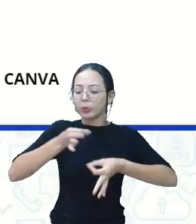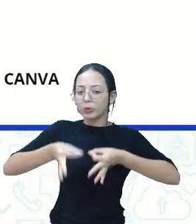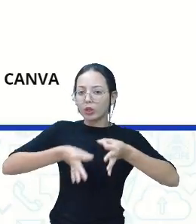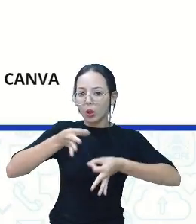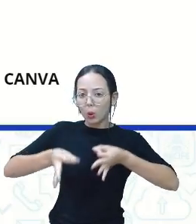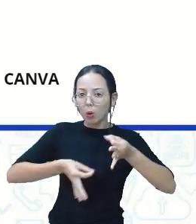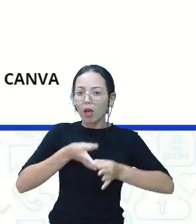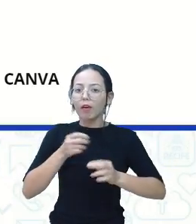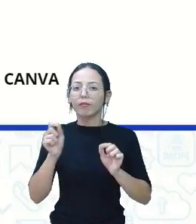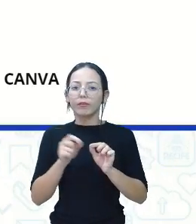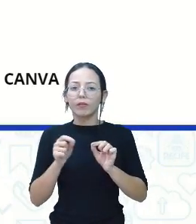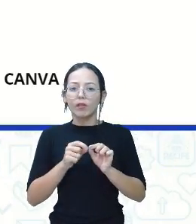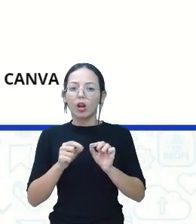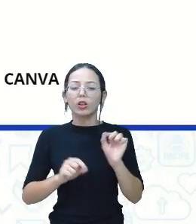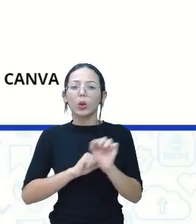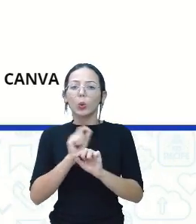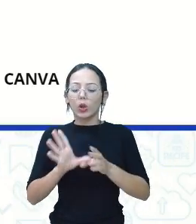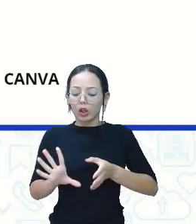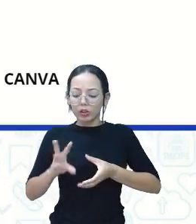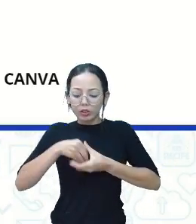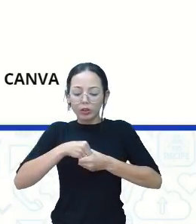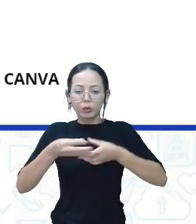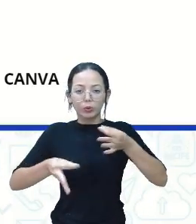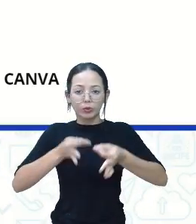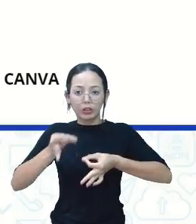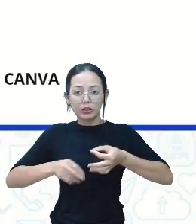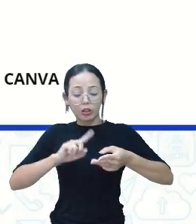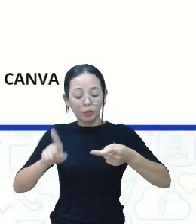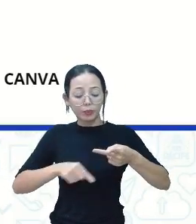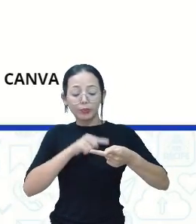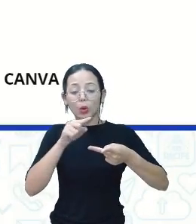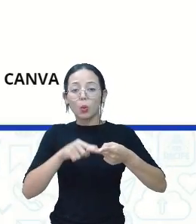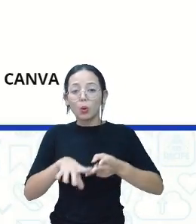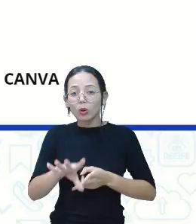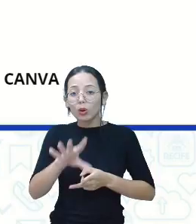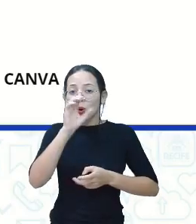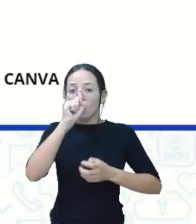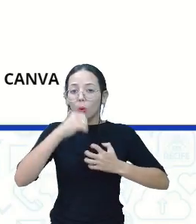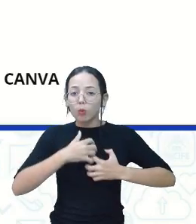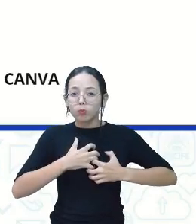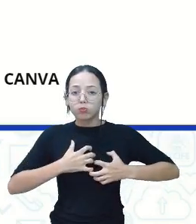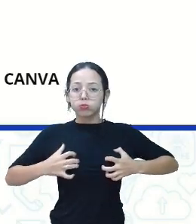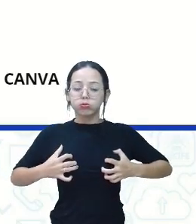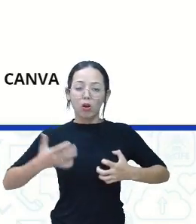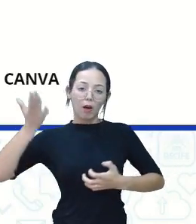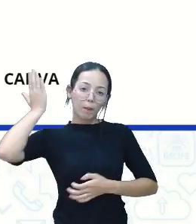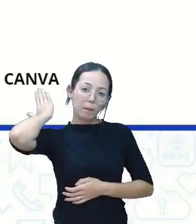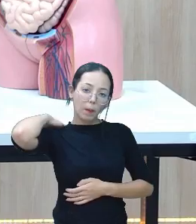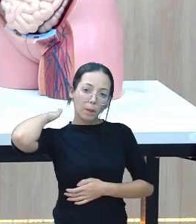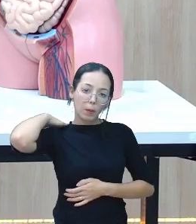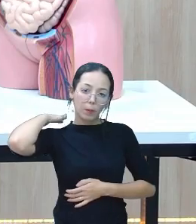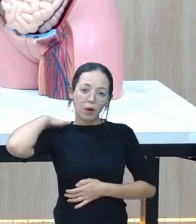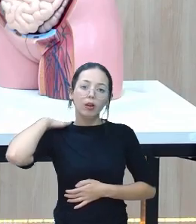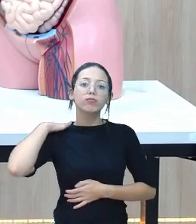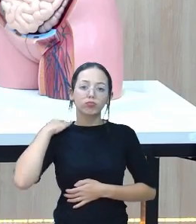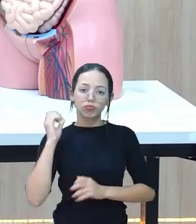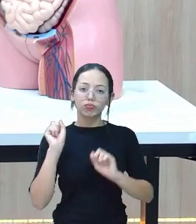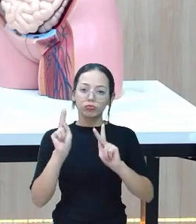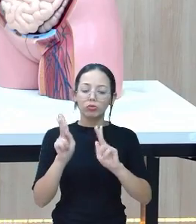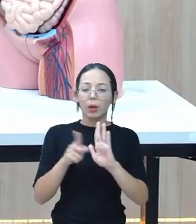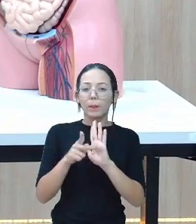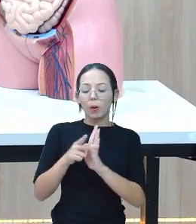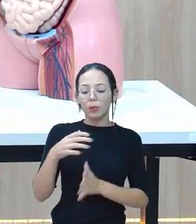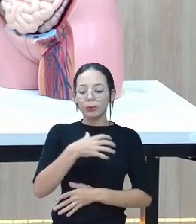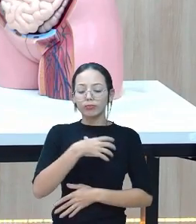celular, que é realizada na célula, e a respiração pulmonar, que é realizada no pulmão como